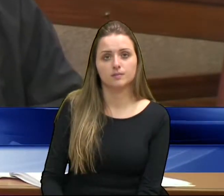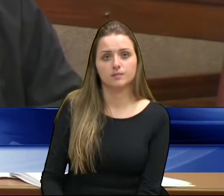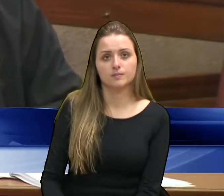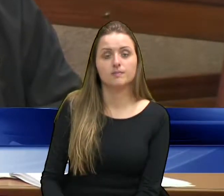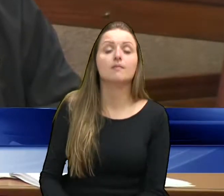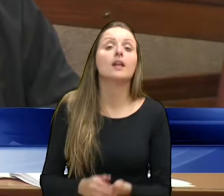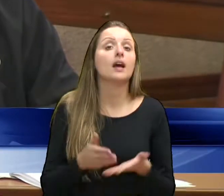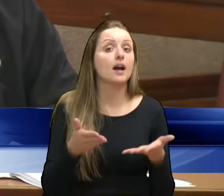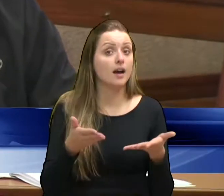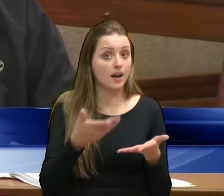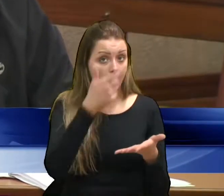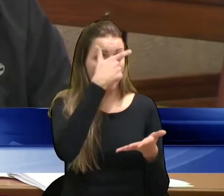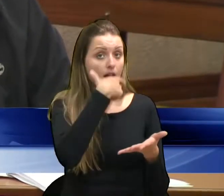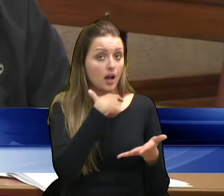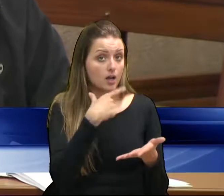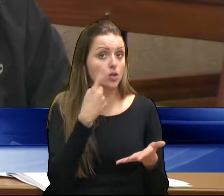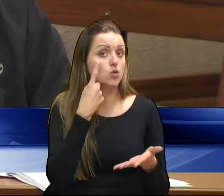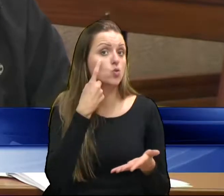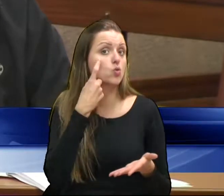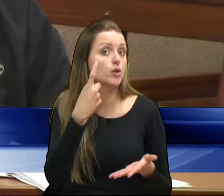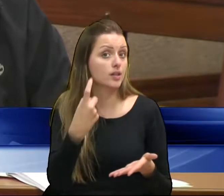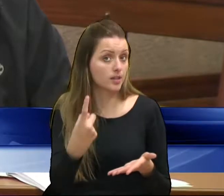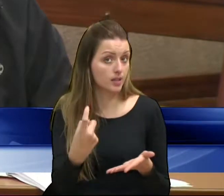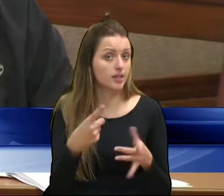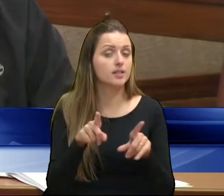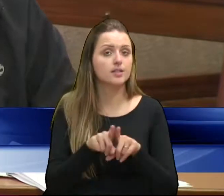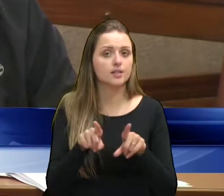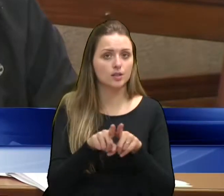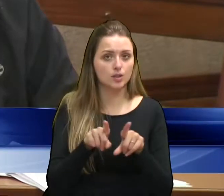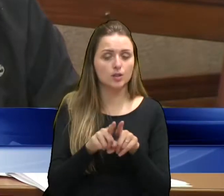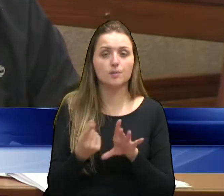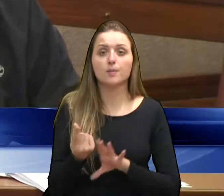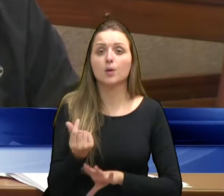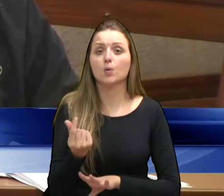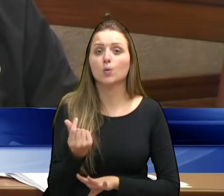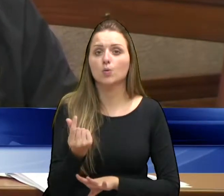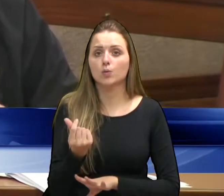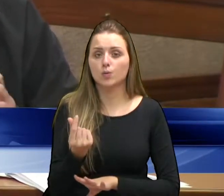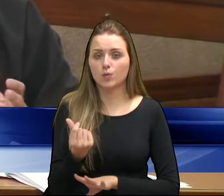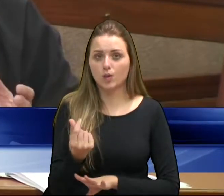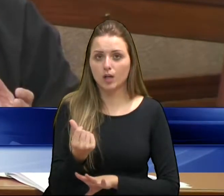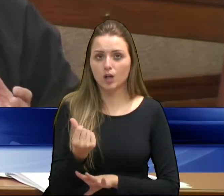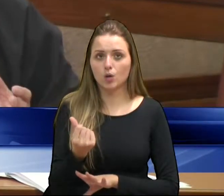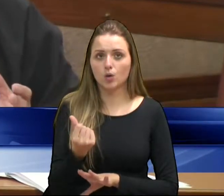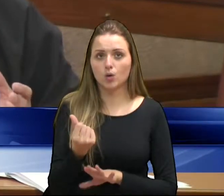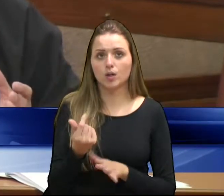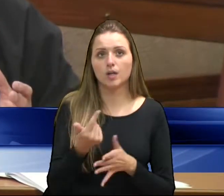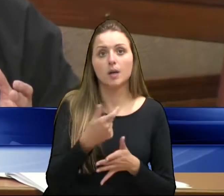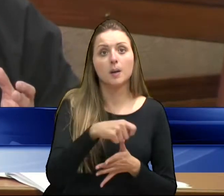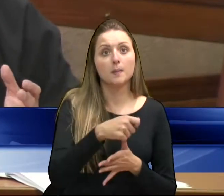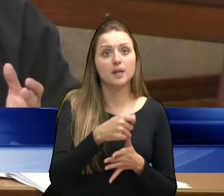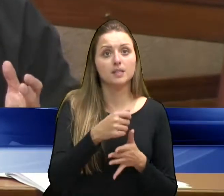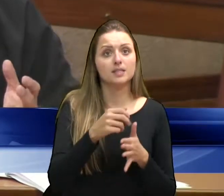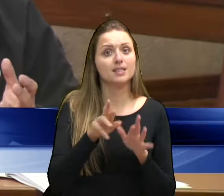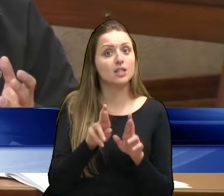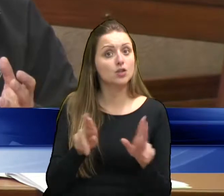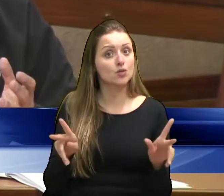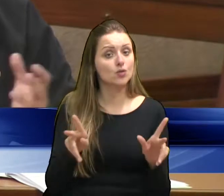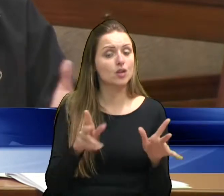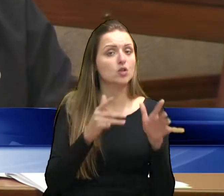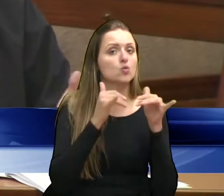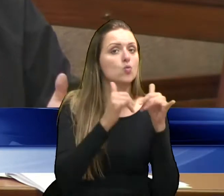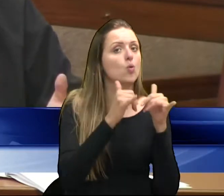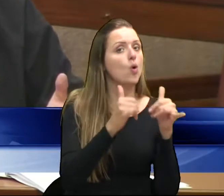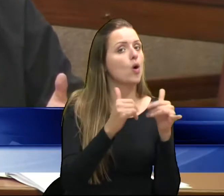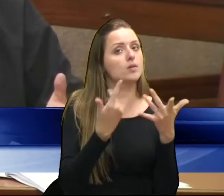Acho interessante a questão do valor mínimo superior, quer dizer, transporte diferenciado, tem